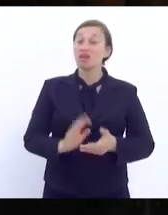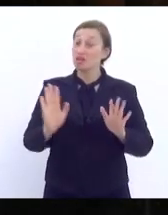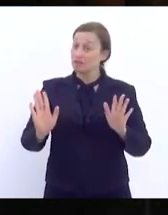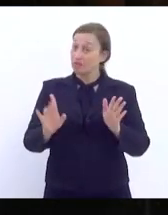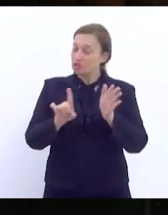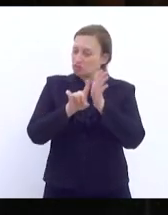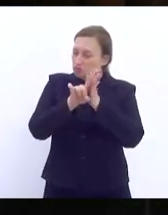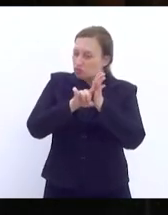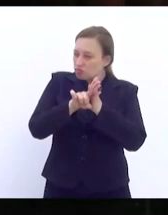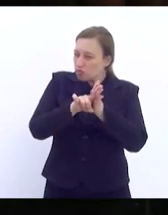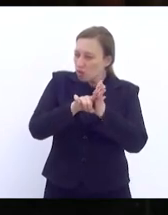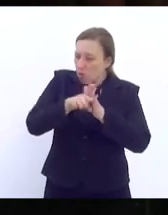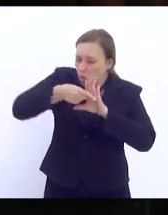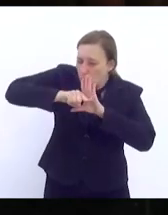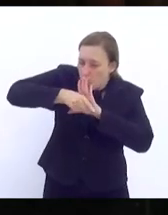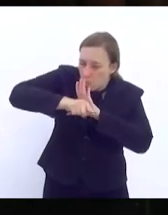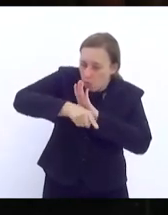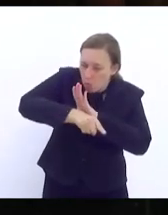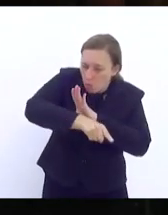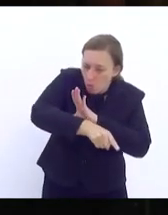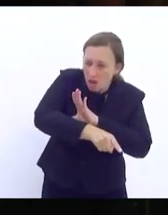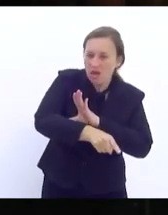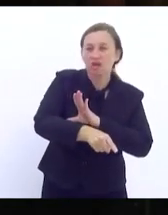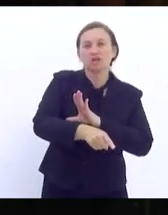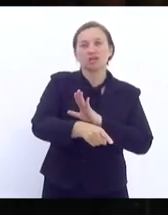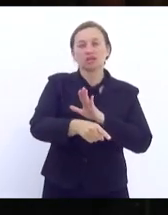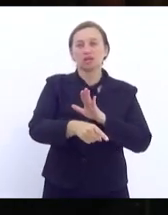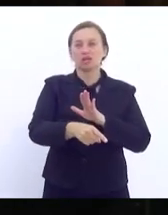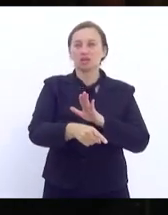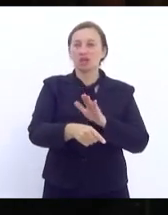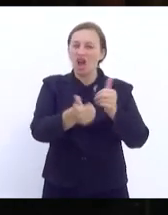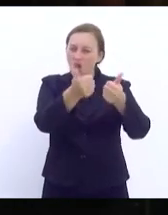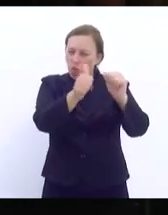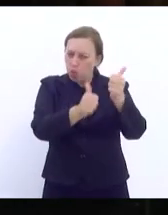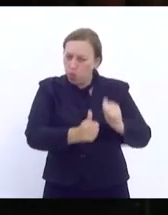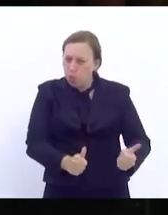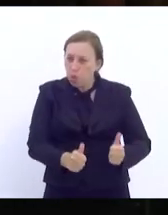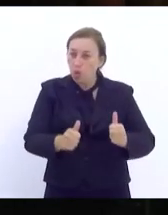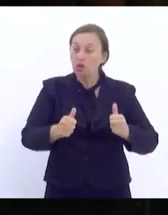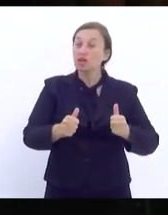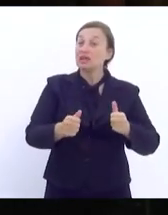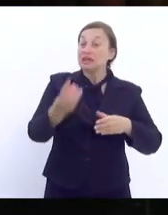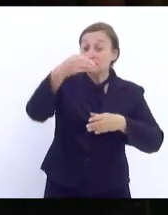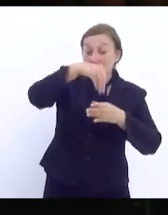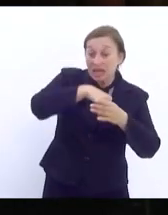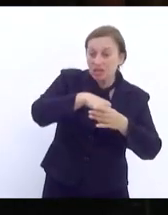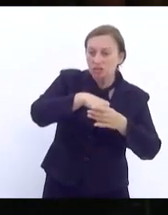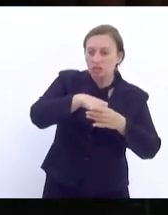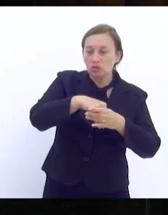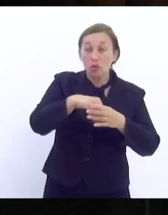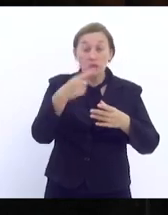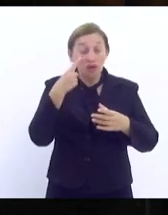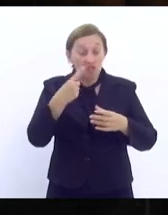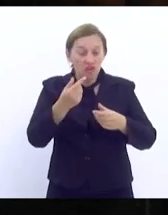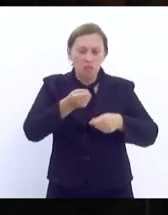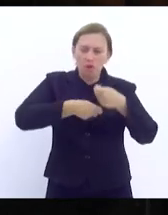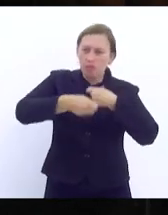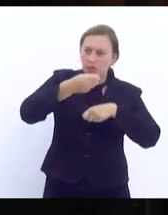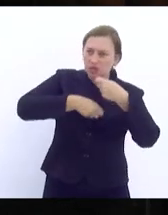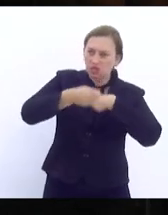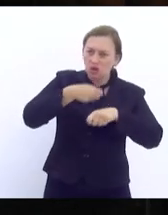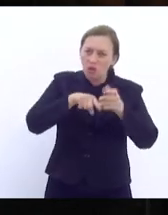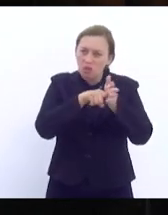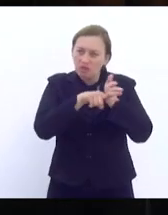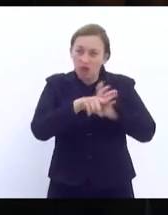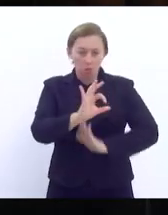rígida sindicância procedimentos administrativos internos para fazer essa punição para subsidiar a investigação